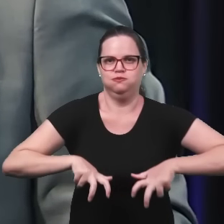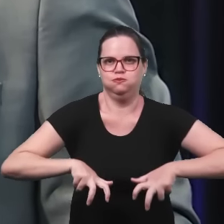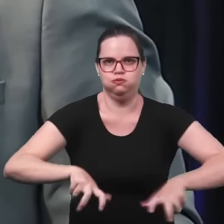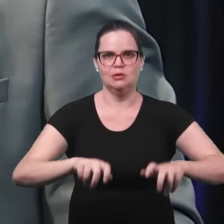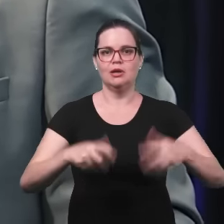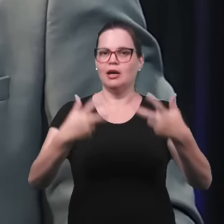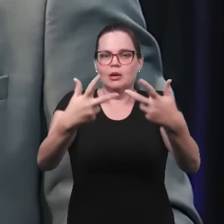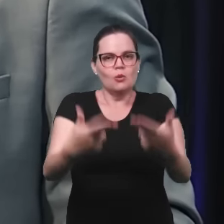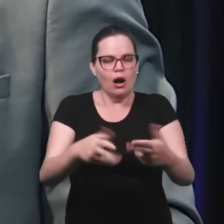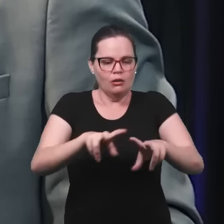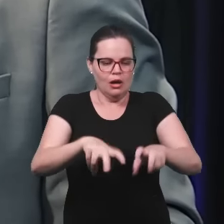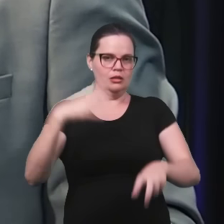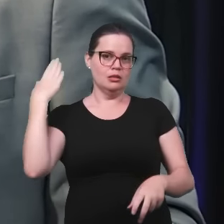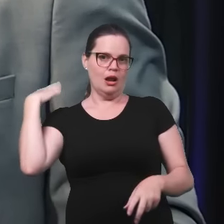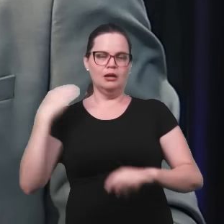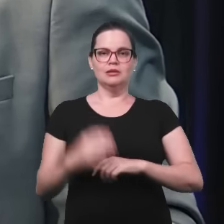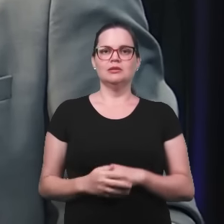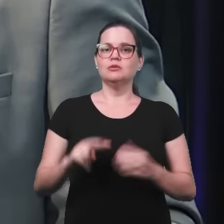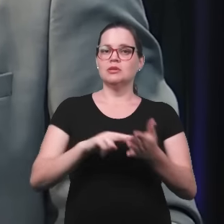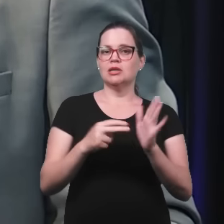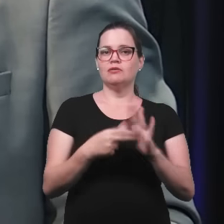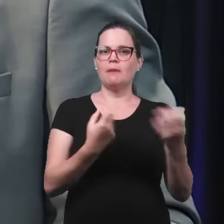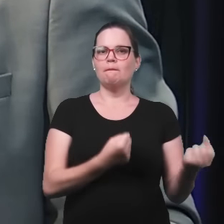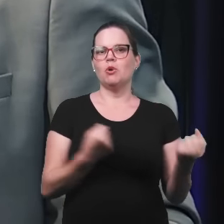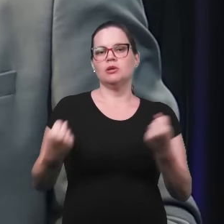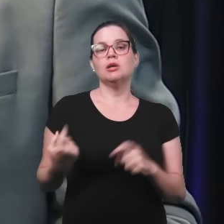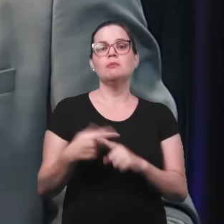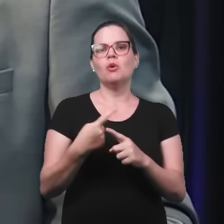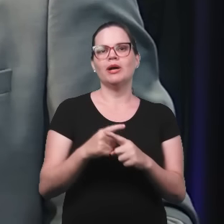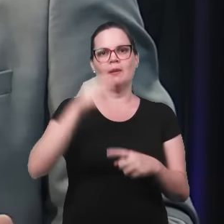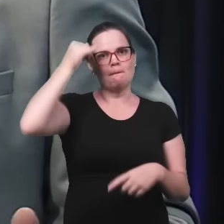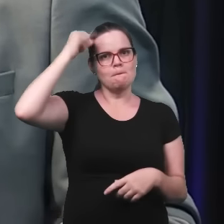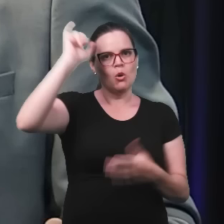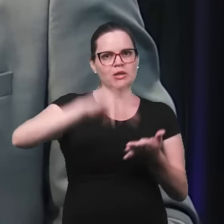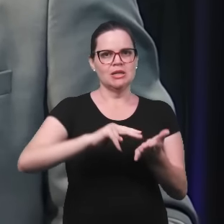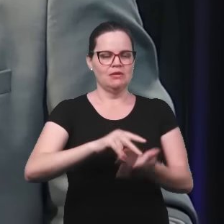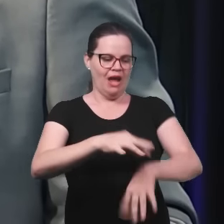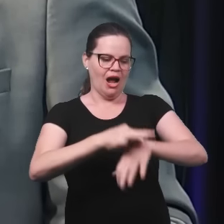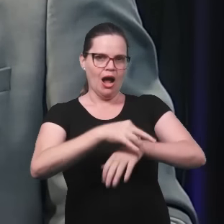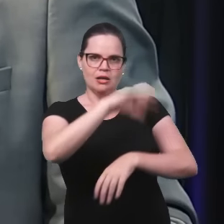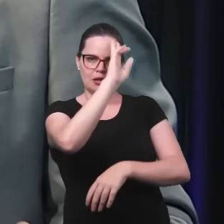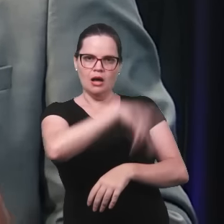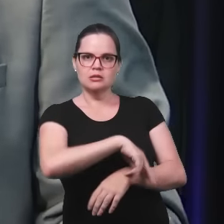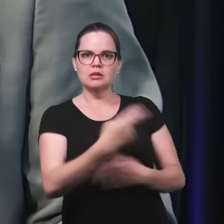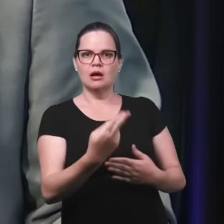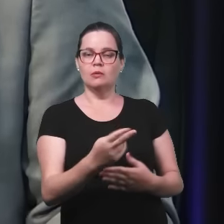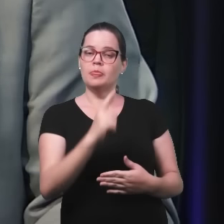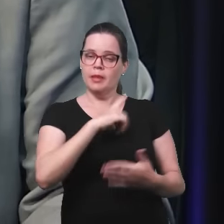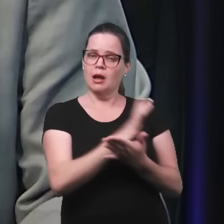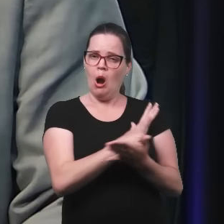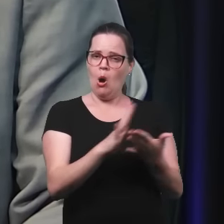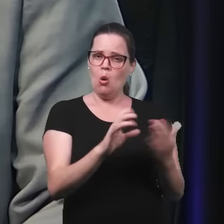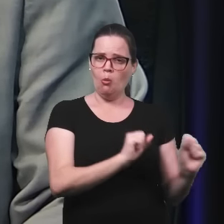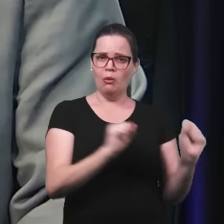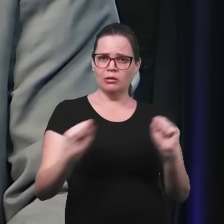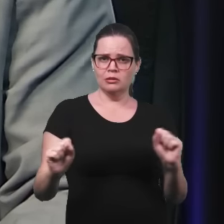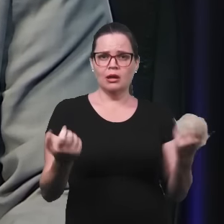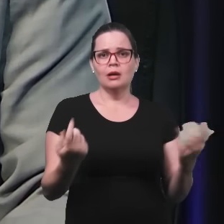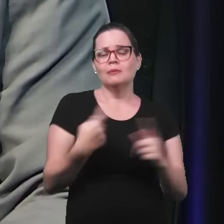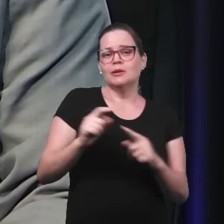poderes, né? O boi fala do poder da carne, são poderes que prendem um